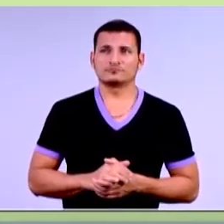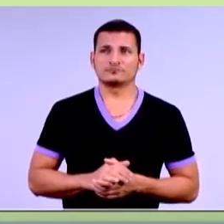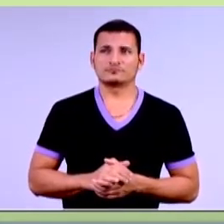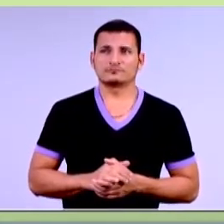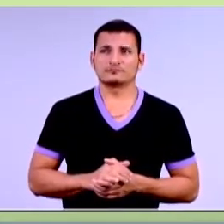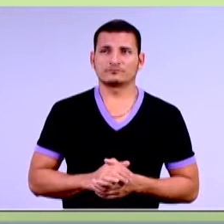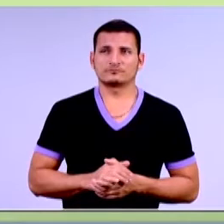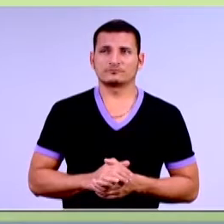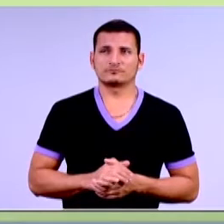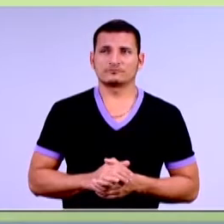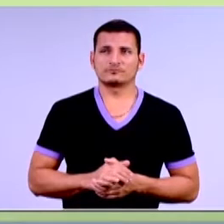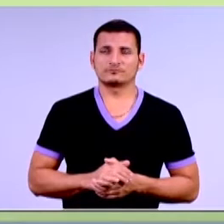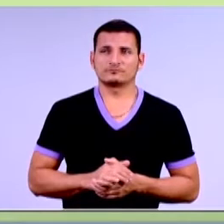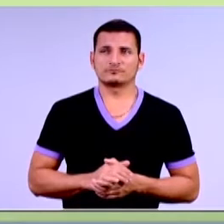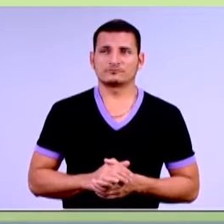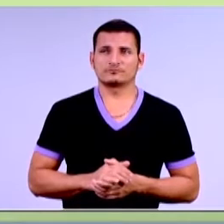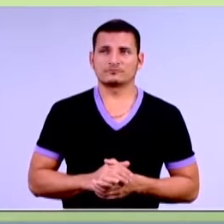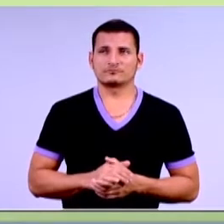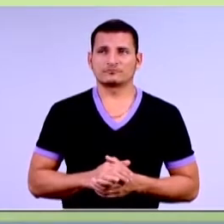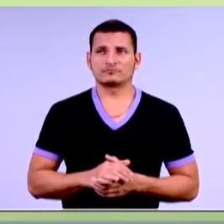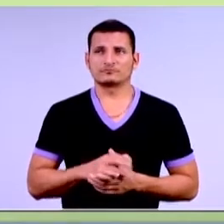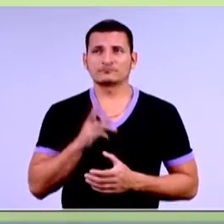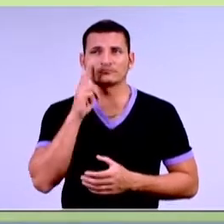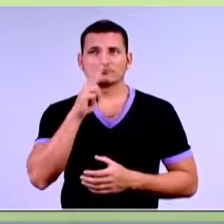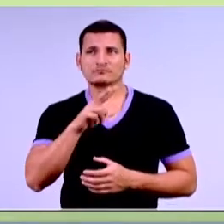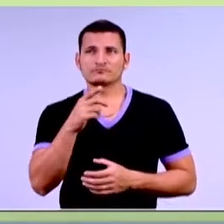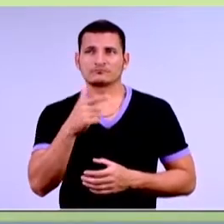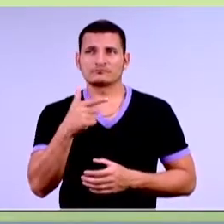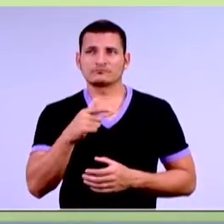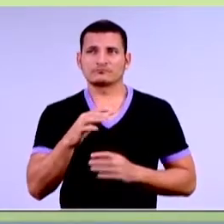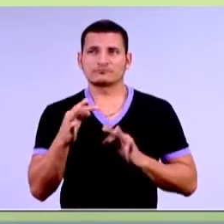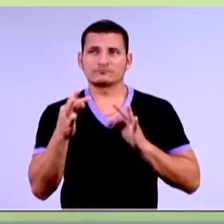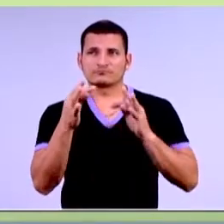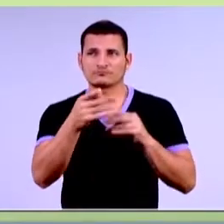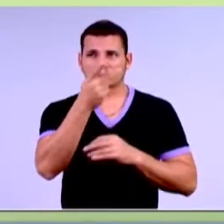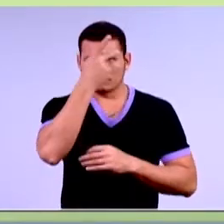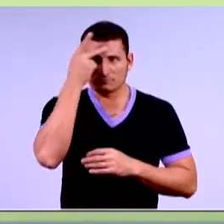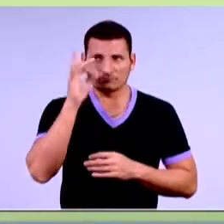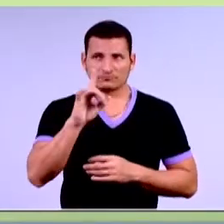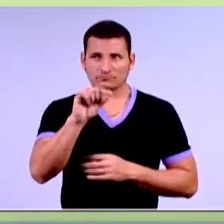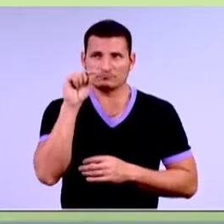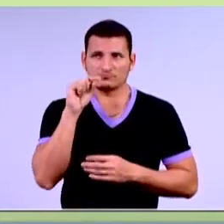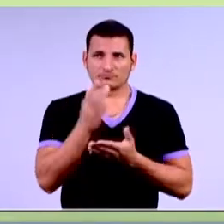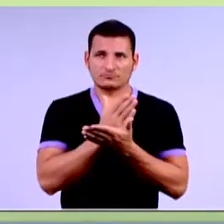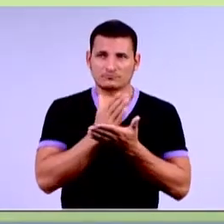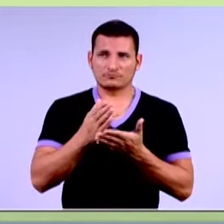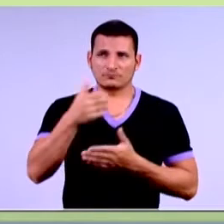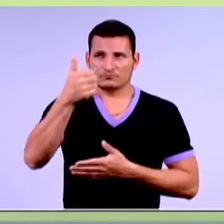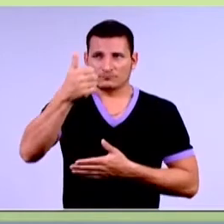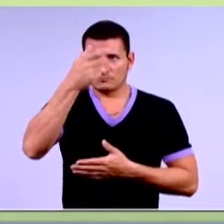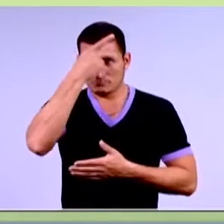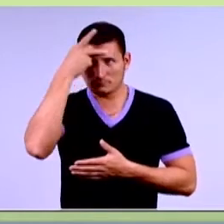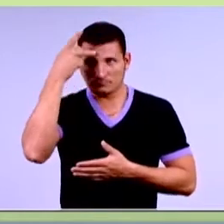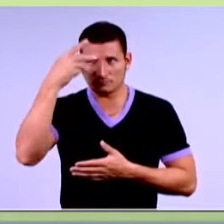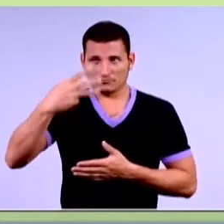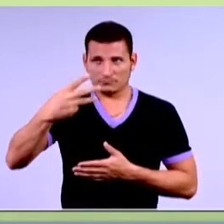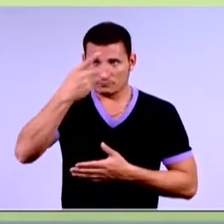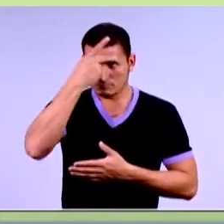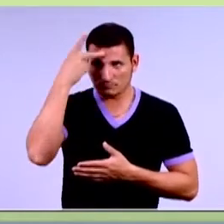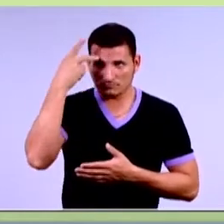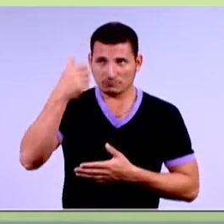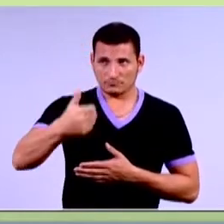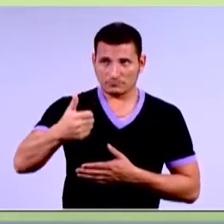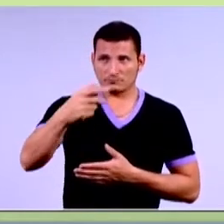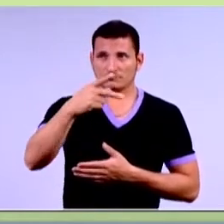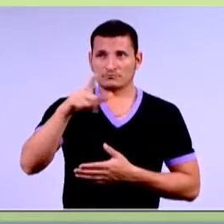e veja que nós não pegamos todas as pessoas escolhemos algumas a primeira pessoa a terceira pensão ea primeira do